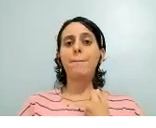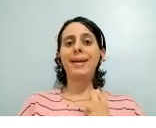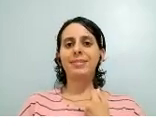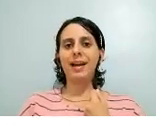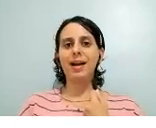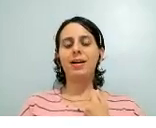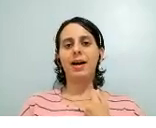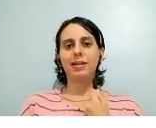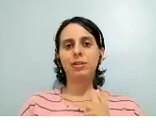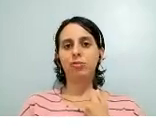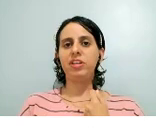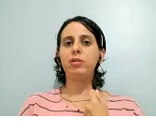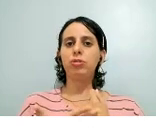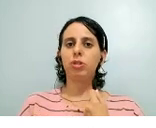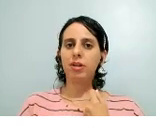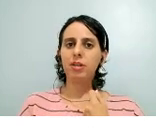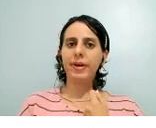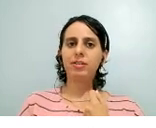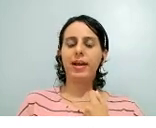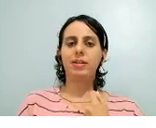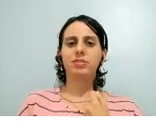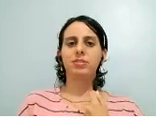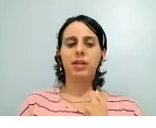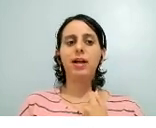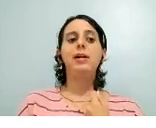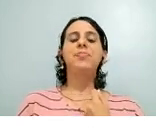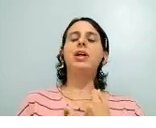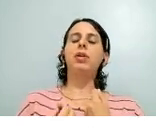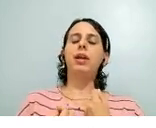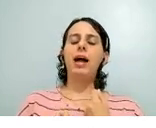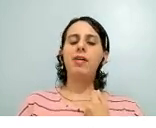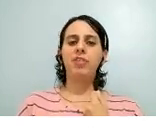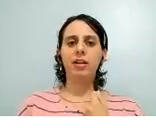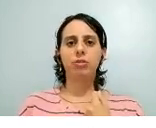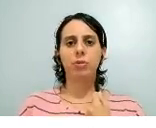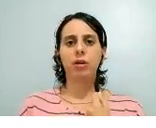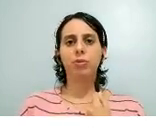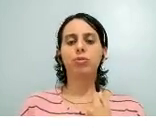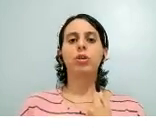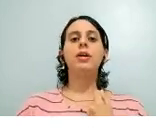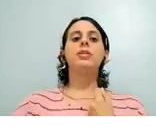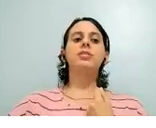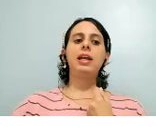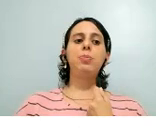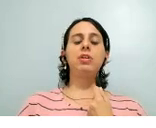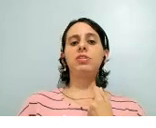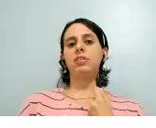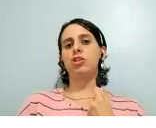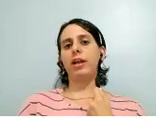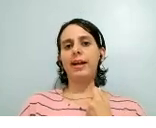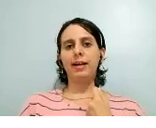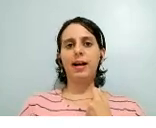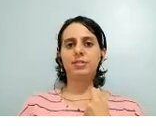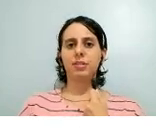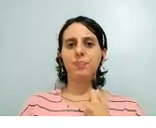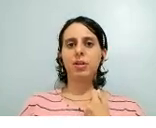para matar aqueles vírus e bactérias, tá? Então, lavar as mãos sempre que você